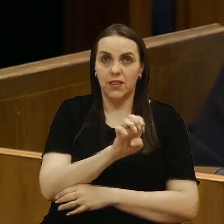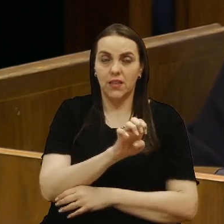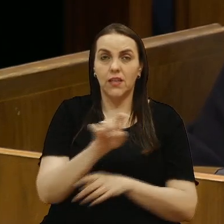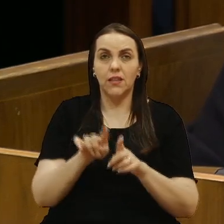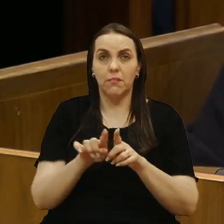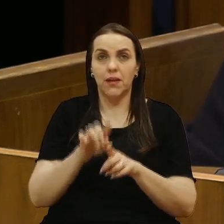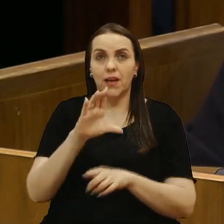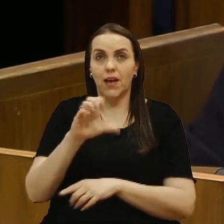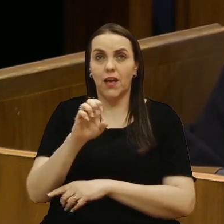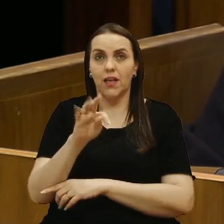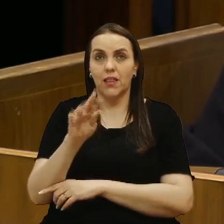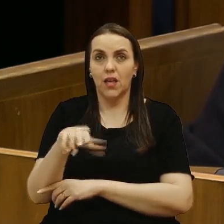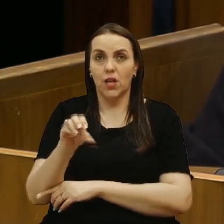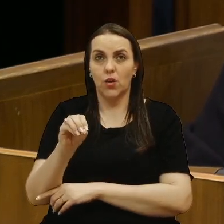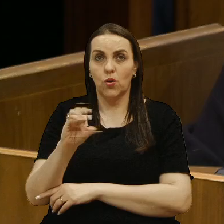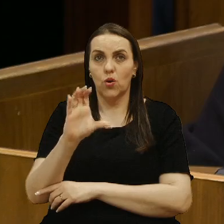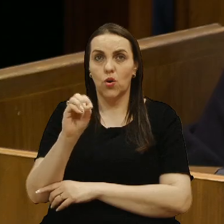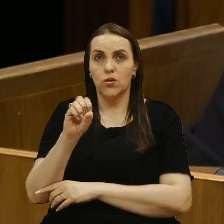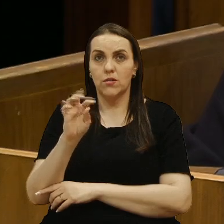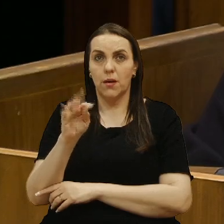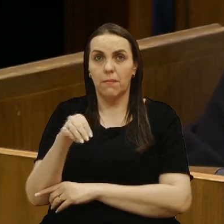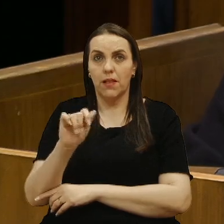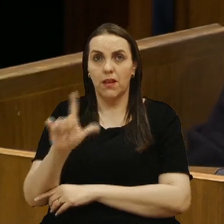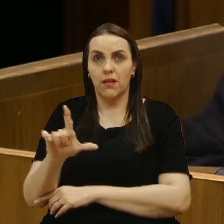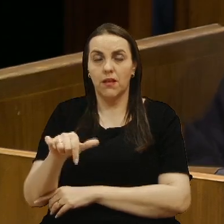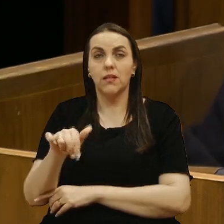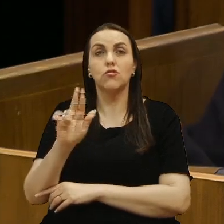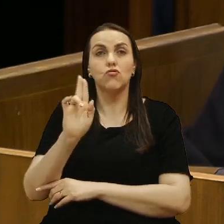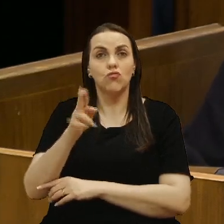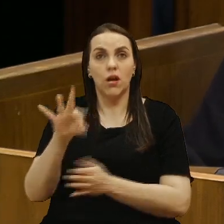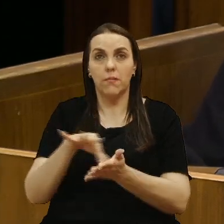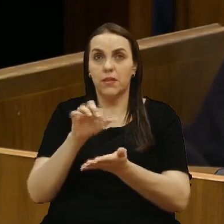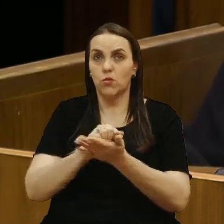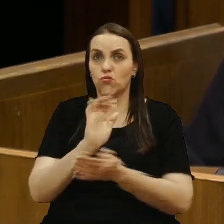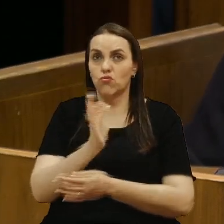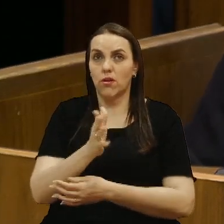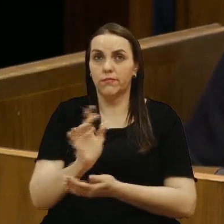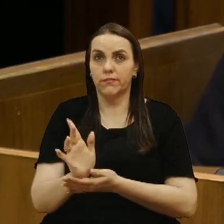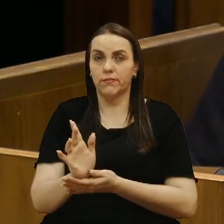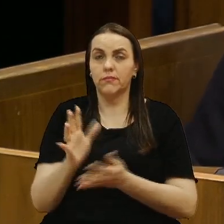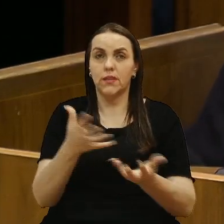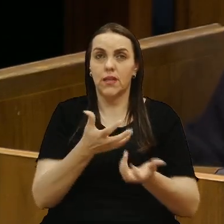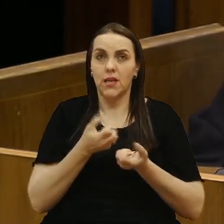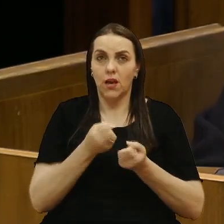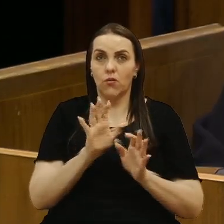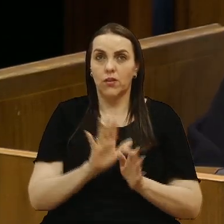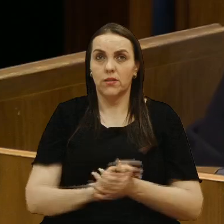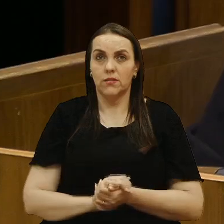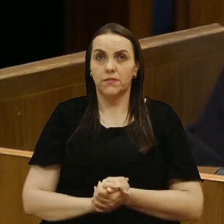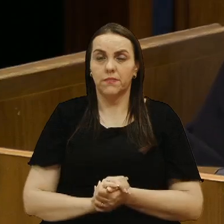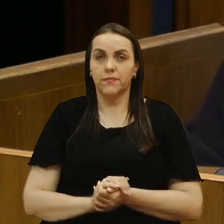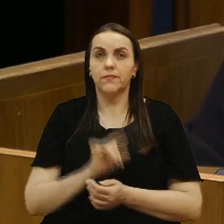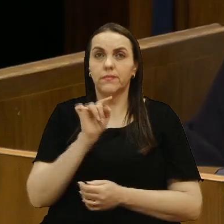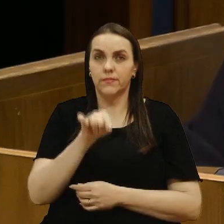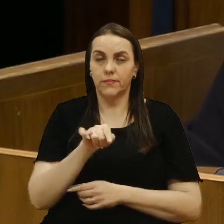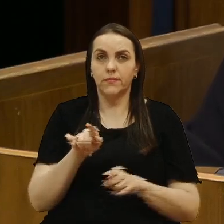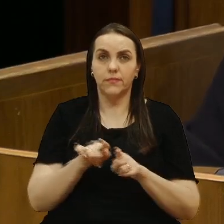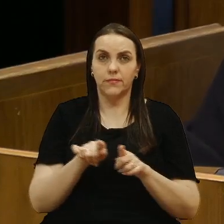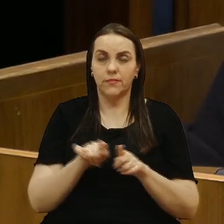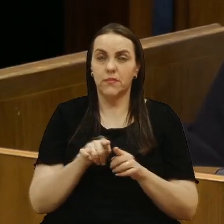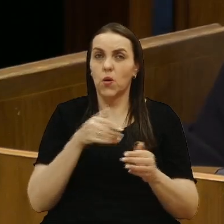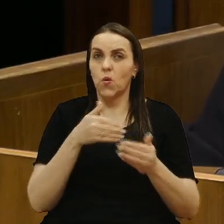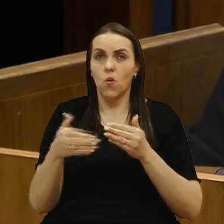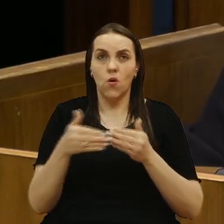Caetano Costa Milã, onde já estão devidamente matriculadas e acolhidas, e que